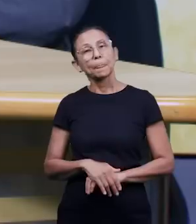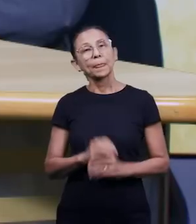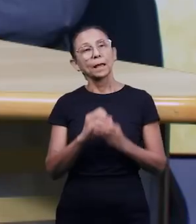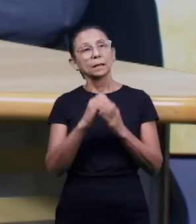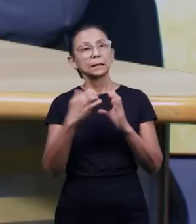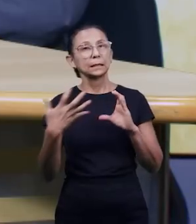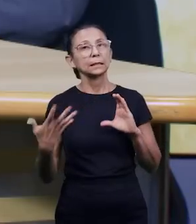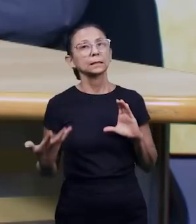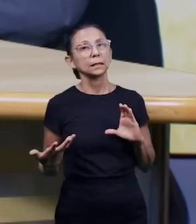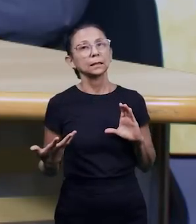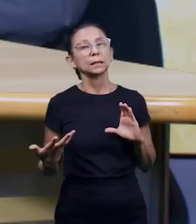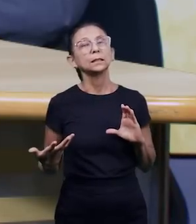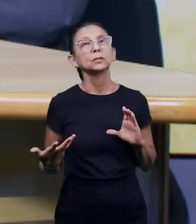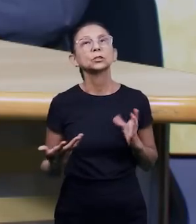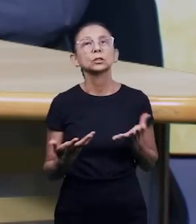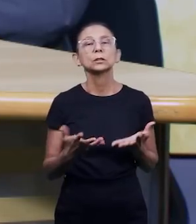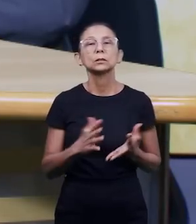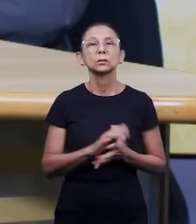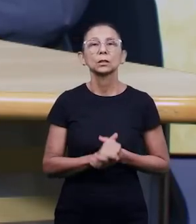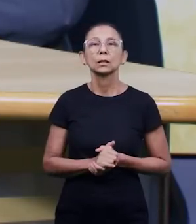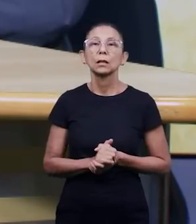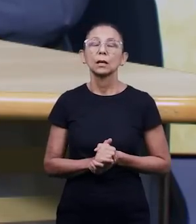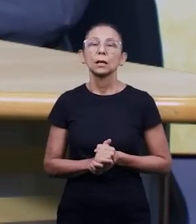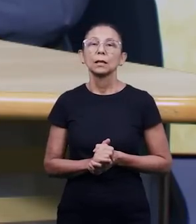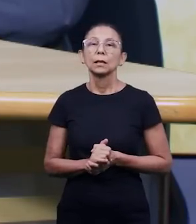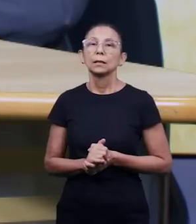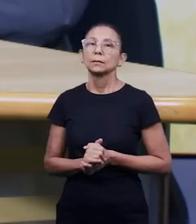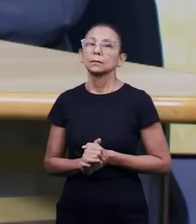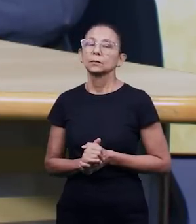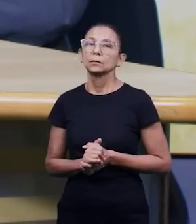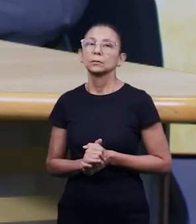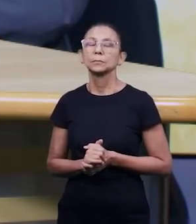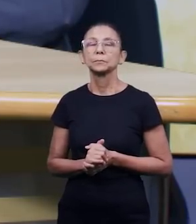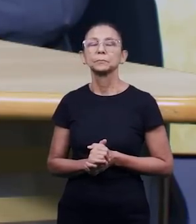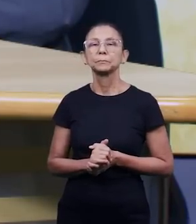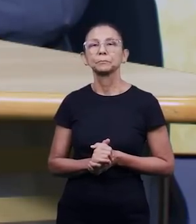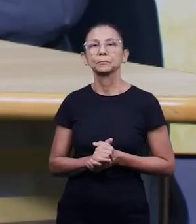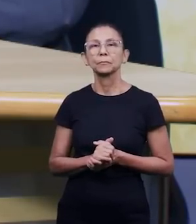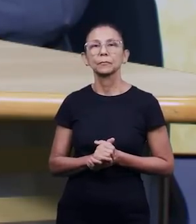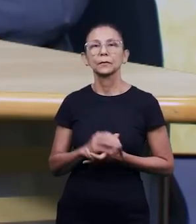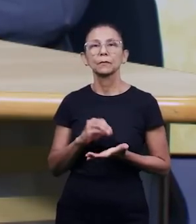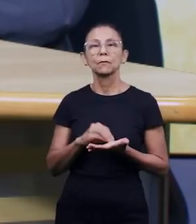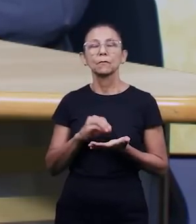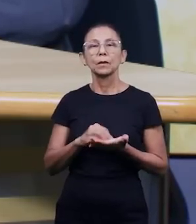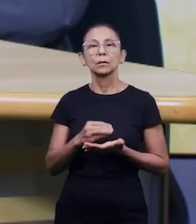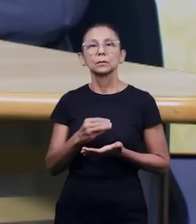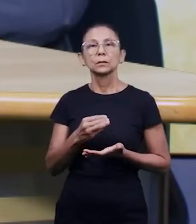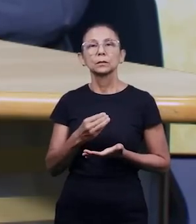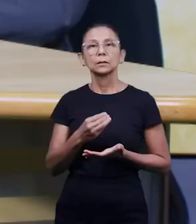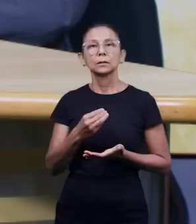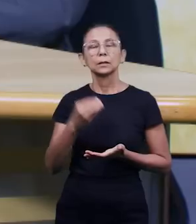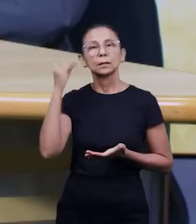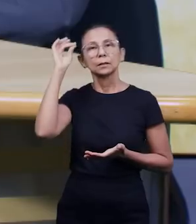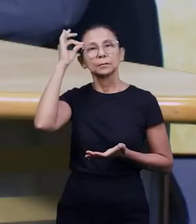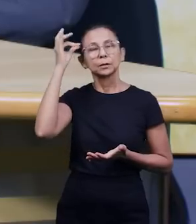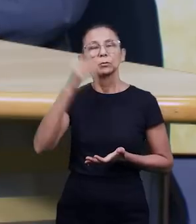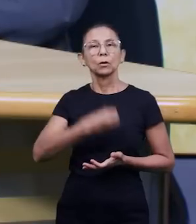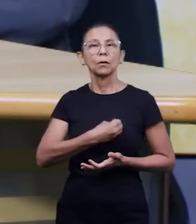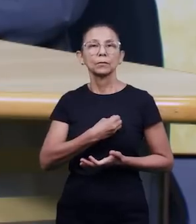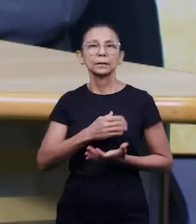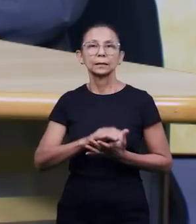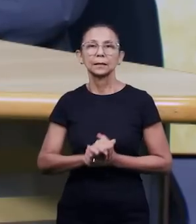de preocupação com o culto é preocupante. É por isso que você tem que ter